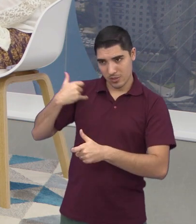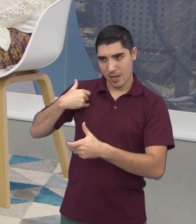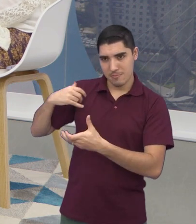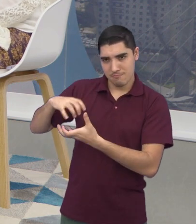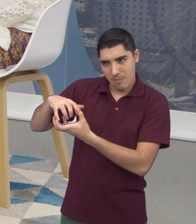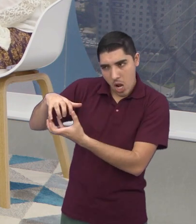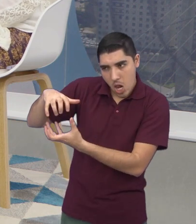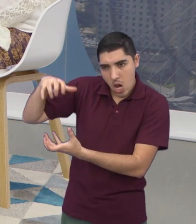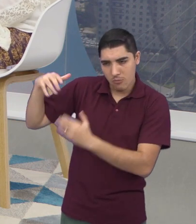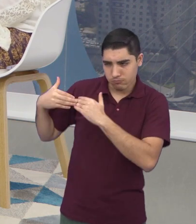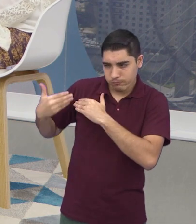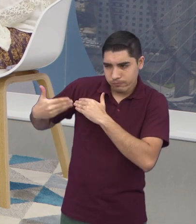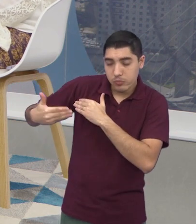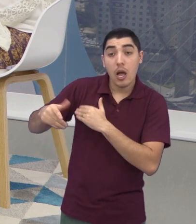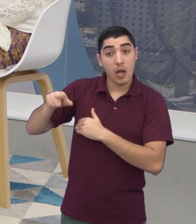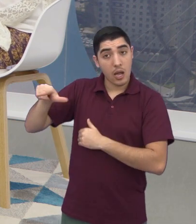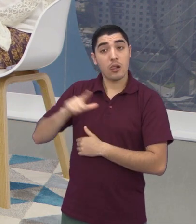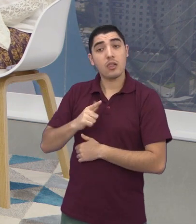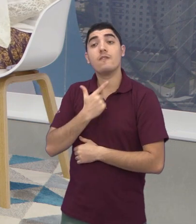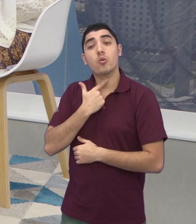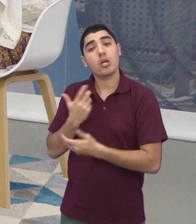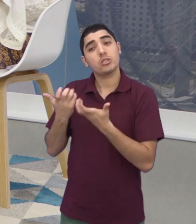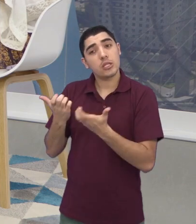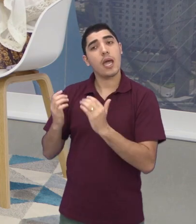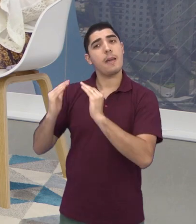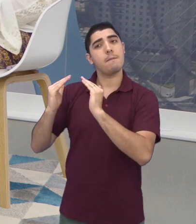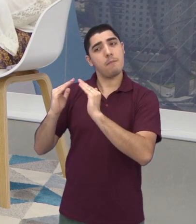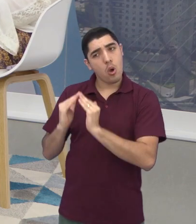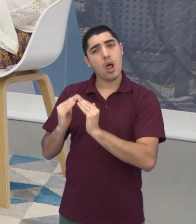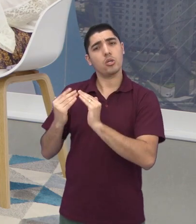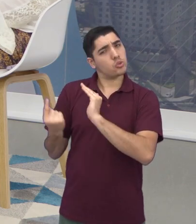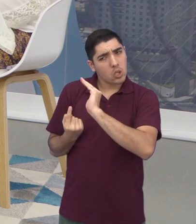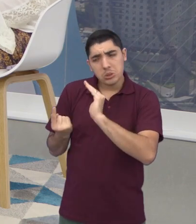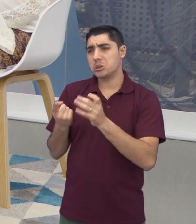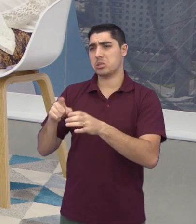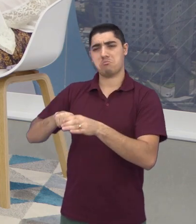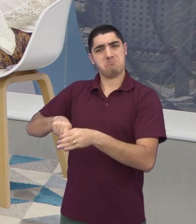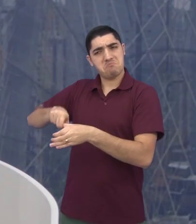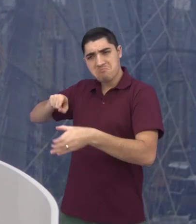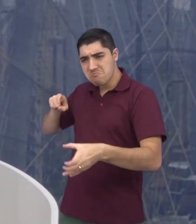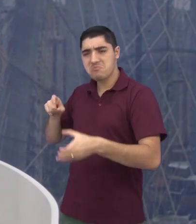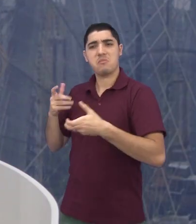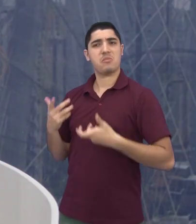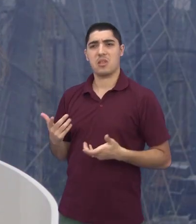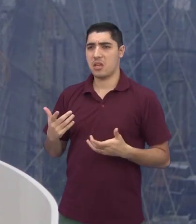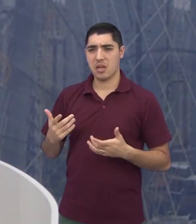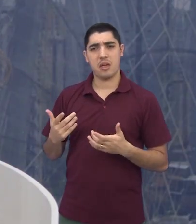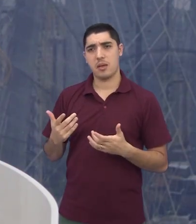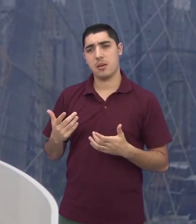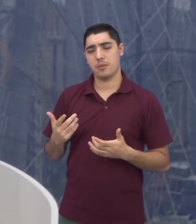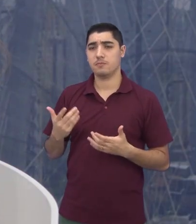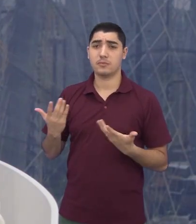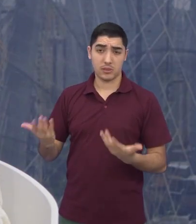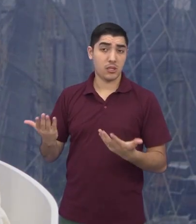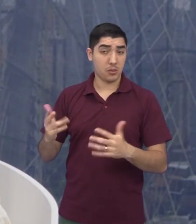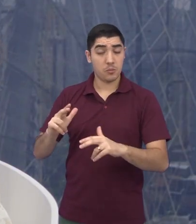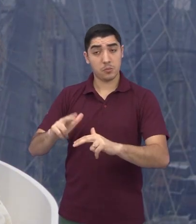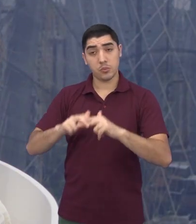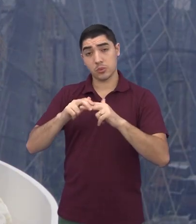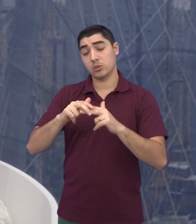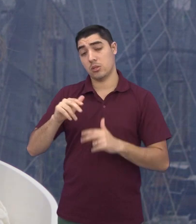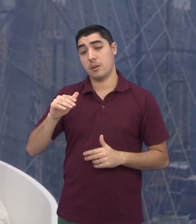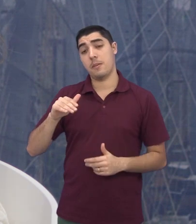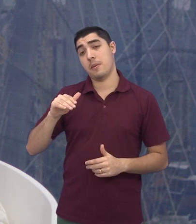de envelhecimento, né? A necessidade de se manterem autônomas, independentes. Então, a